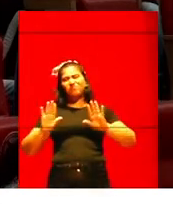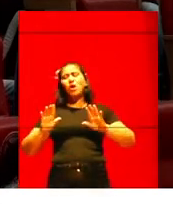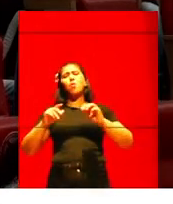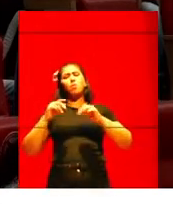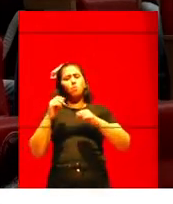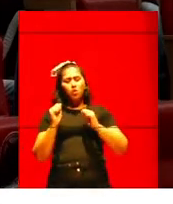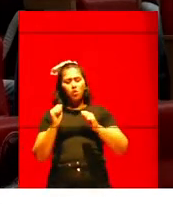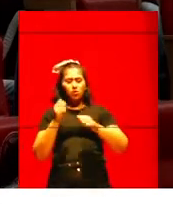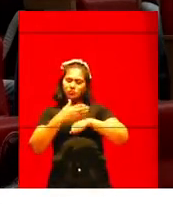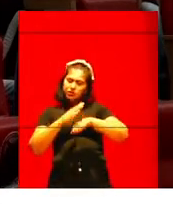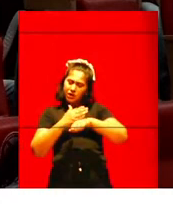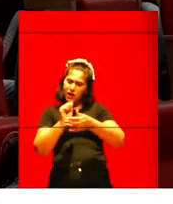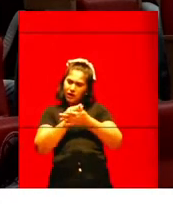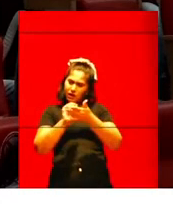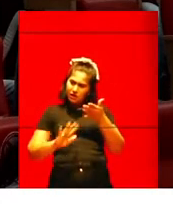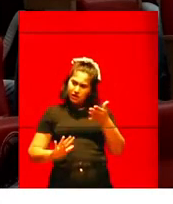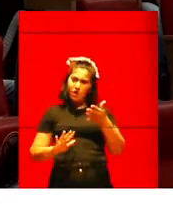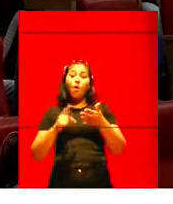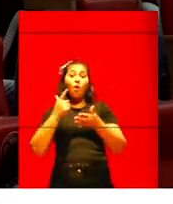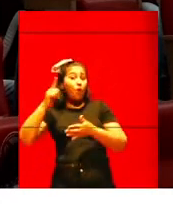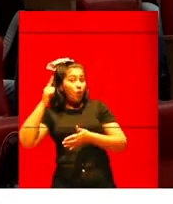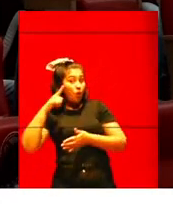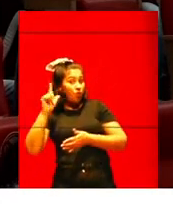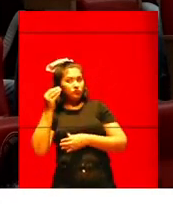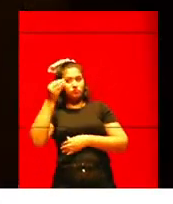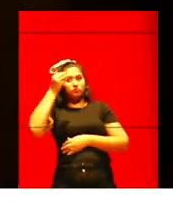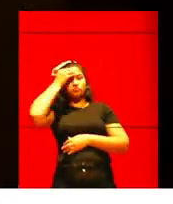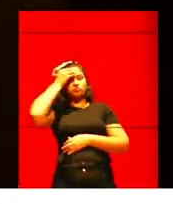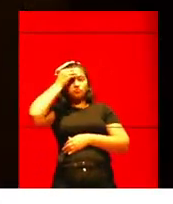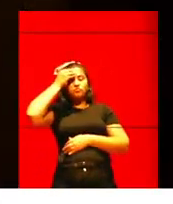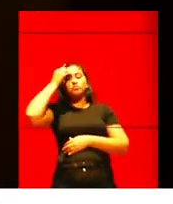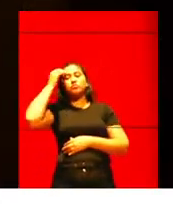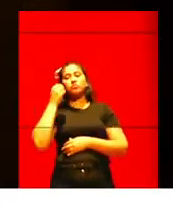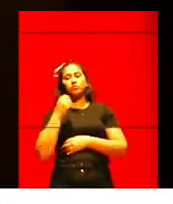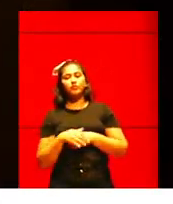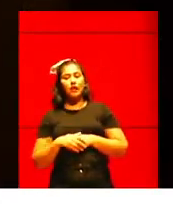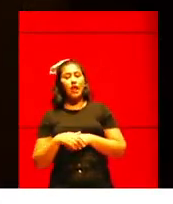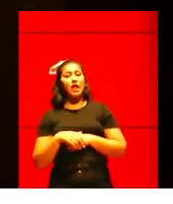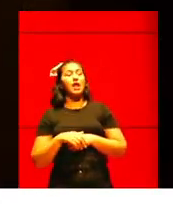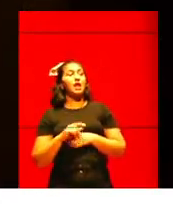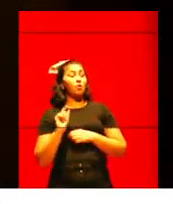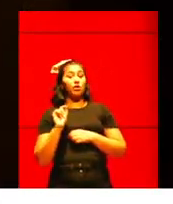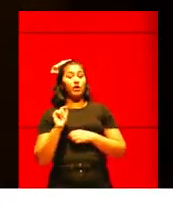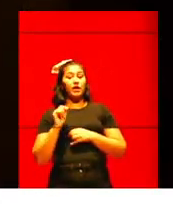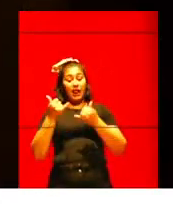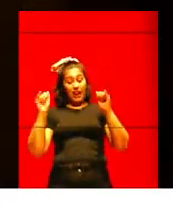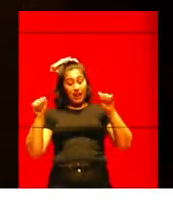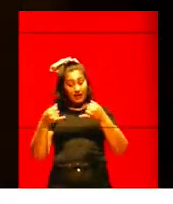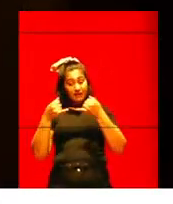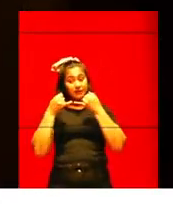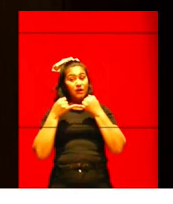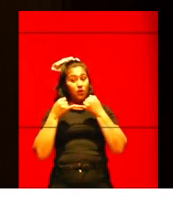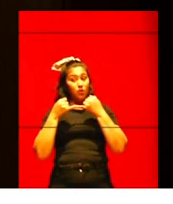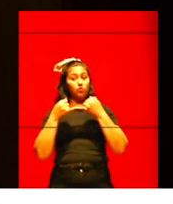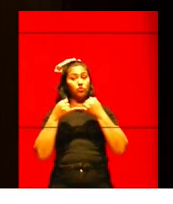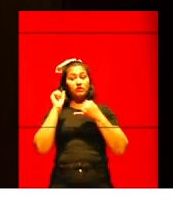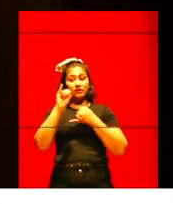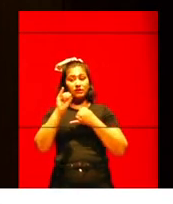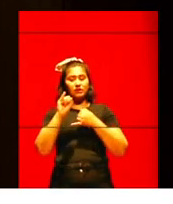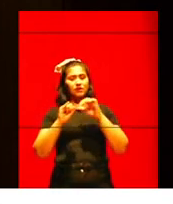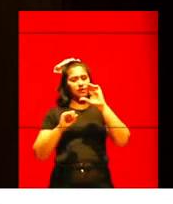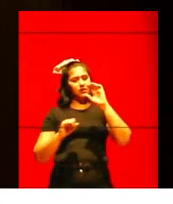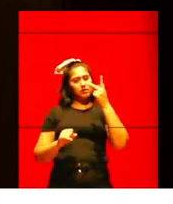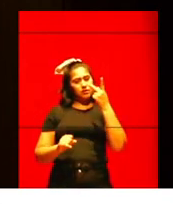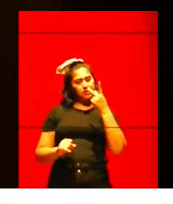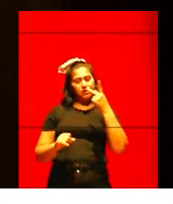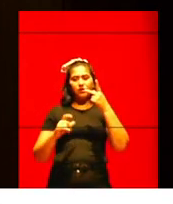lá. Outra coisa que é importante para a nomenclatura, para dar uma relembrada, é a parte de ligações. Se entre carbonos